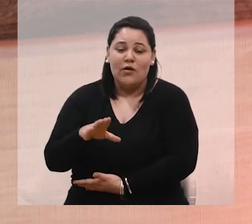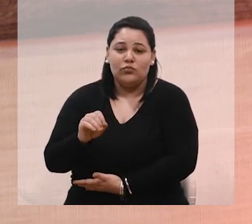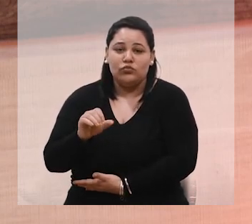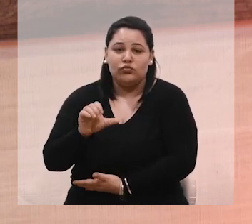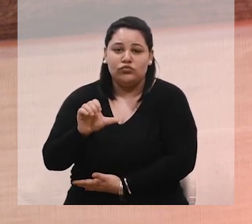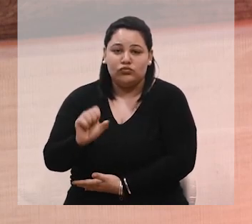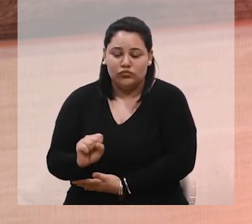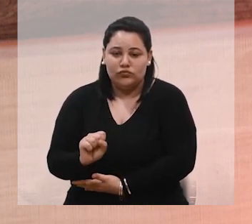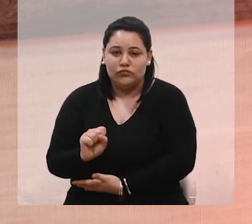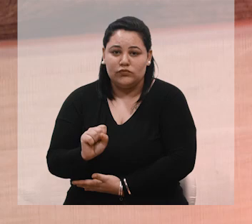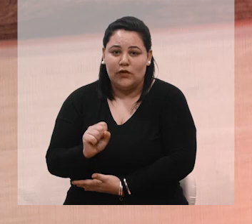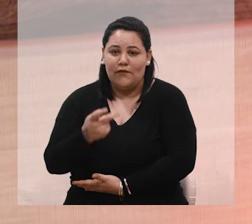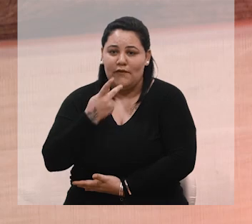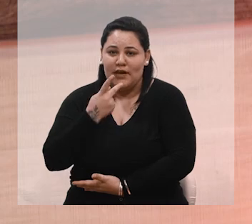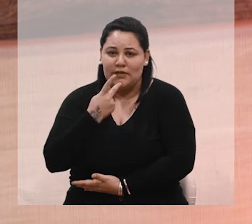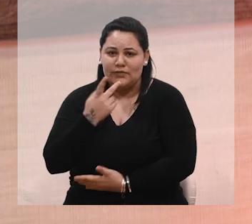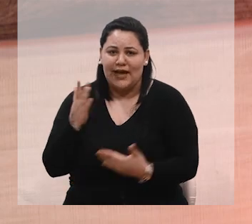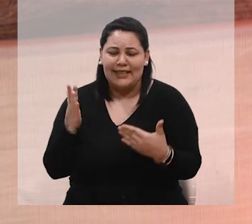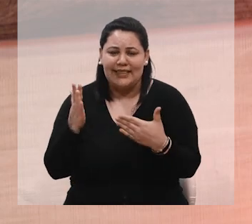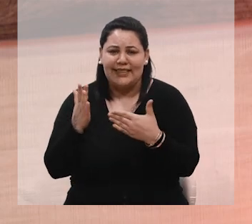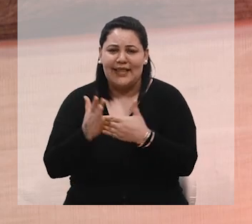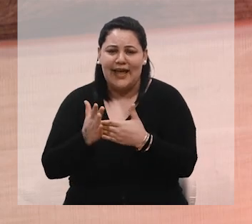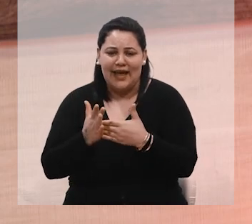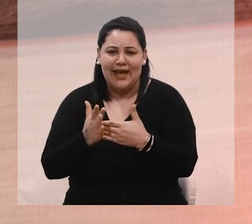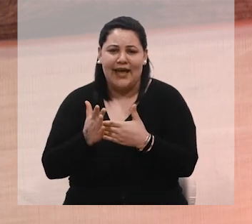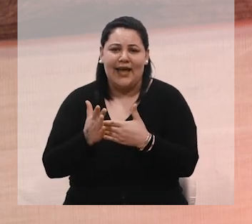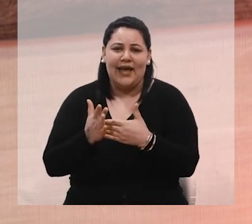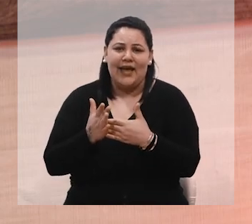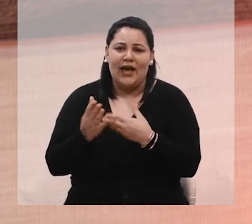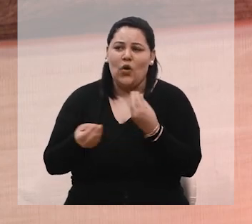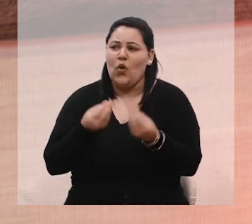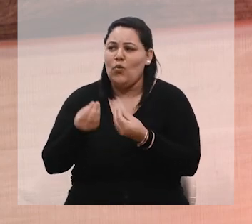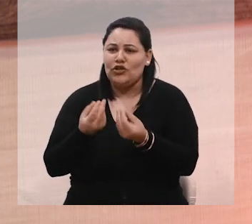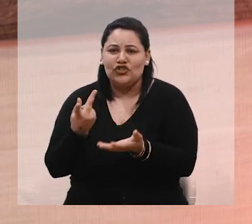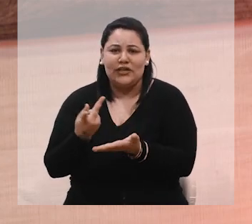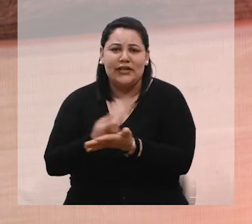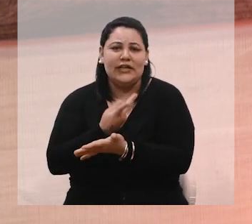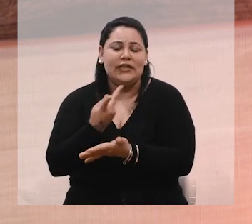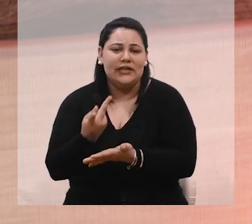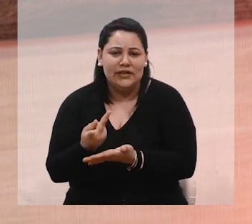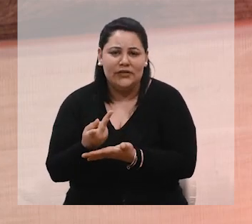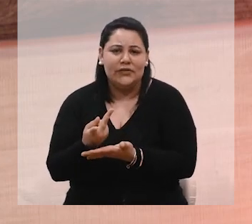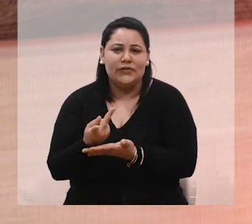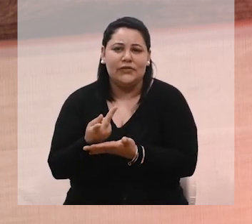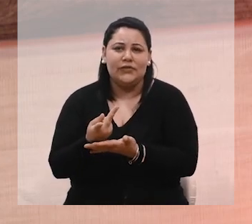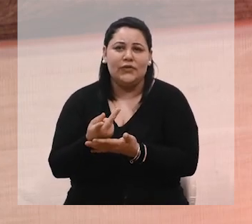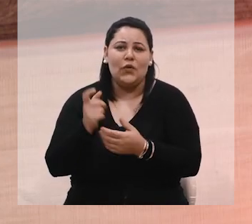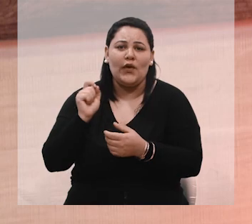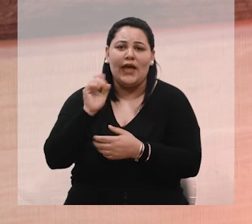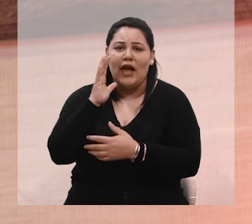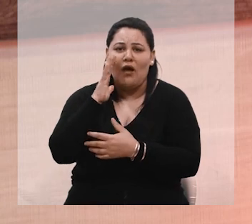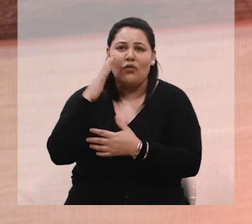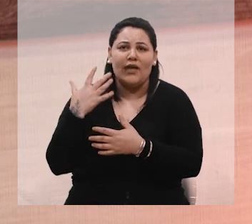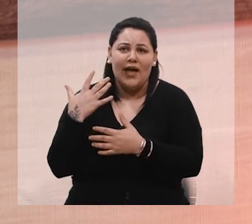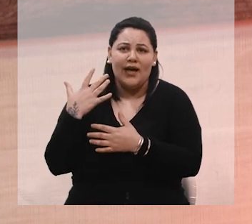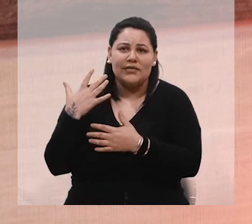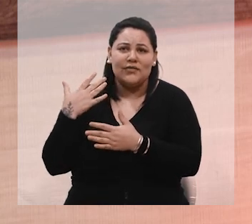problematizando até que ponto erramos mesmo, o que isso lega a gerações